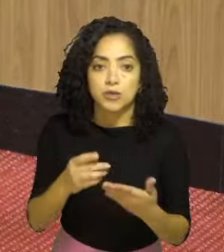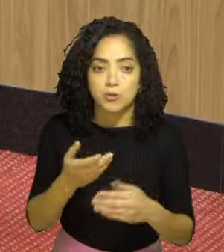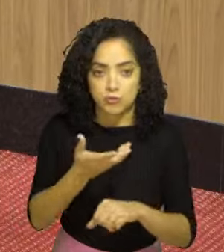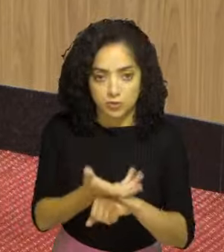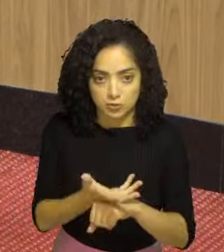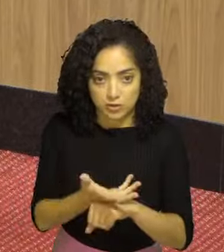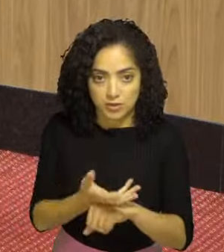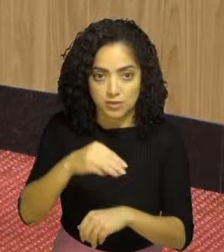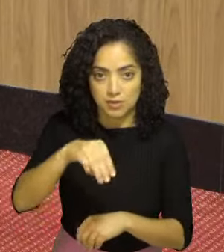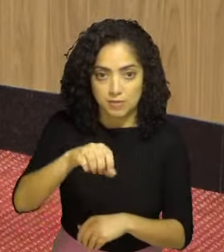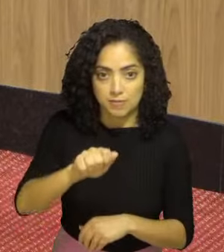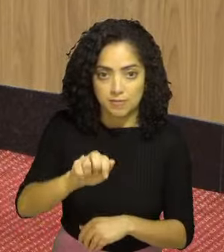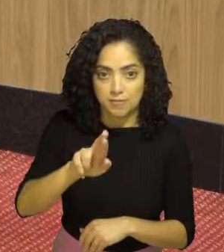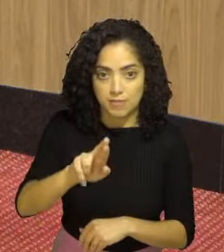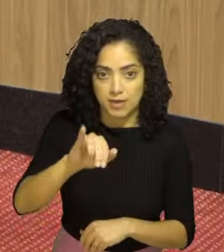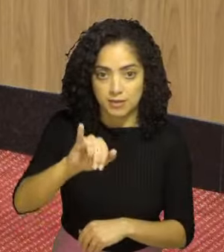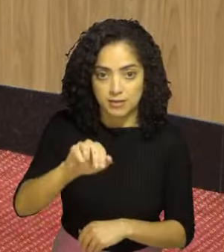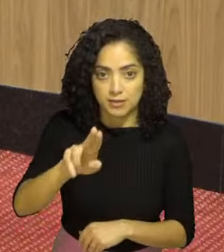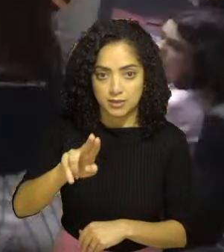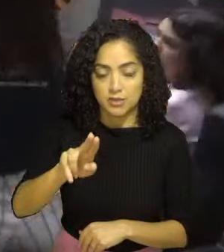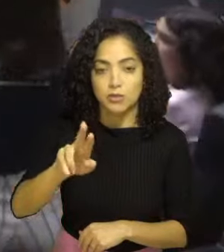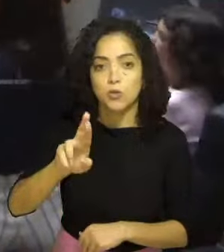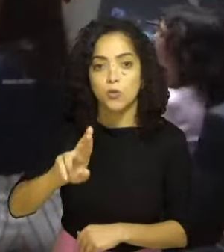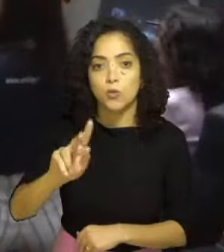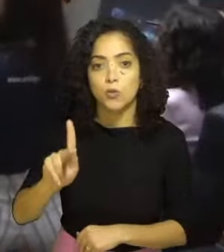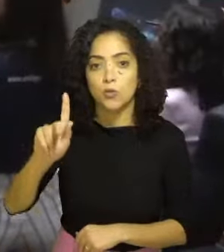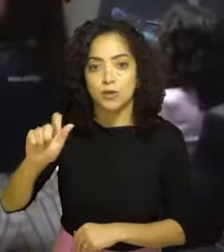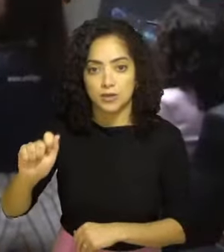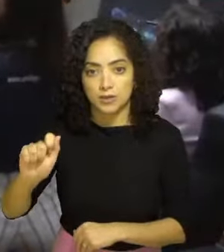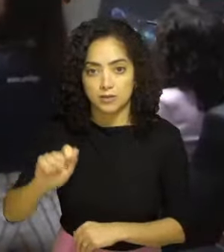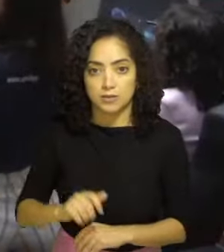doutora Mariurca Maturel Ruiz.